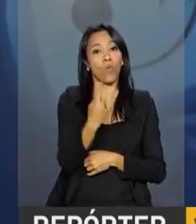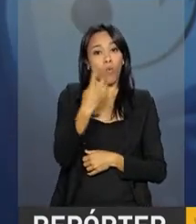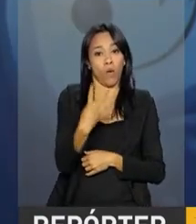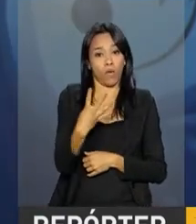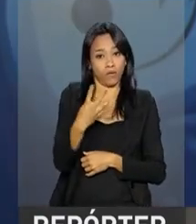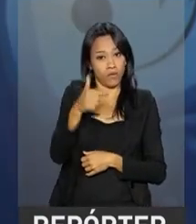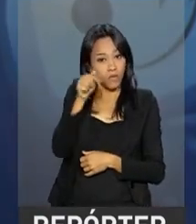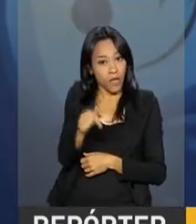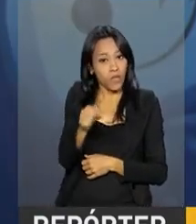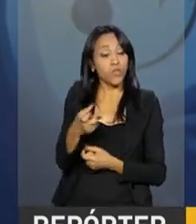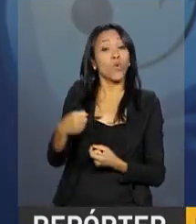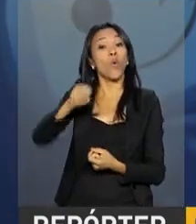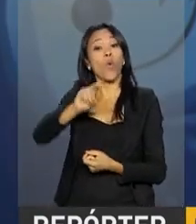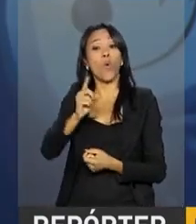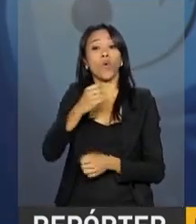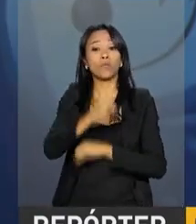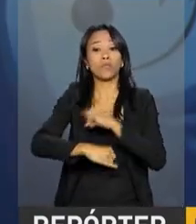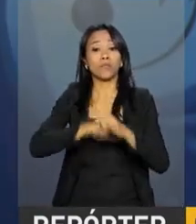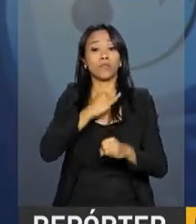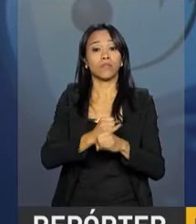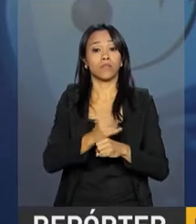147 ou pelo nosso site